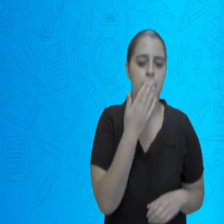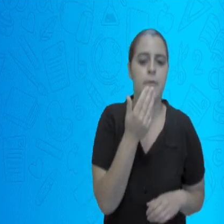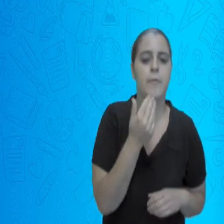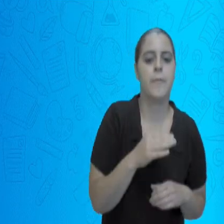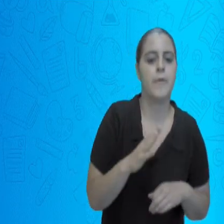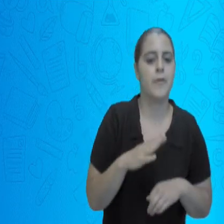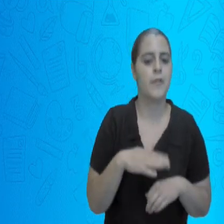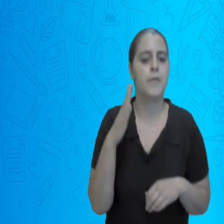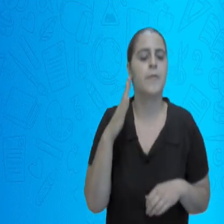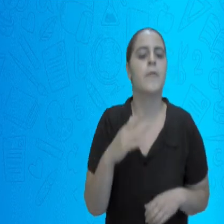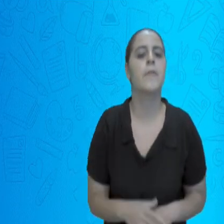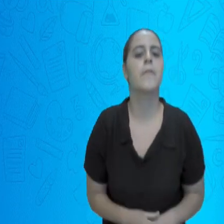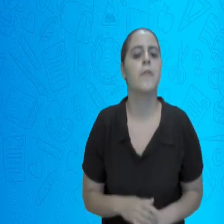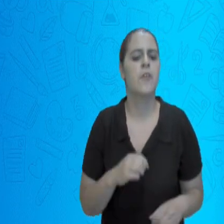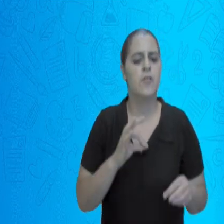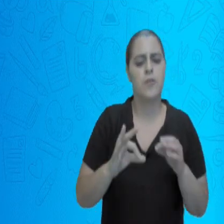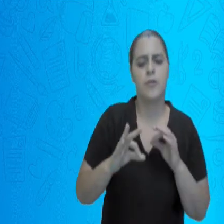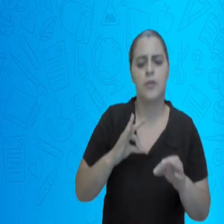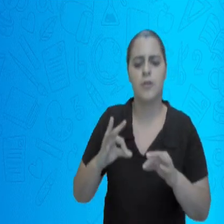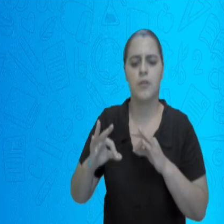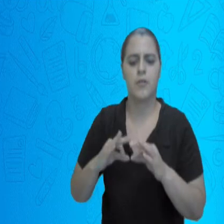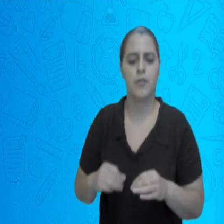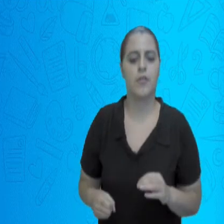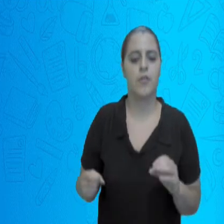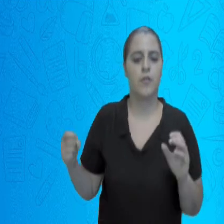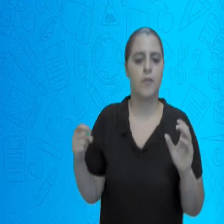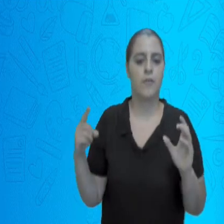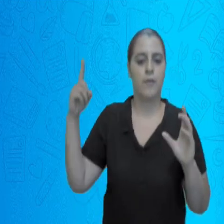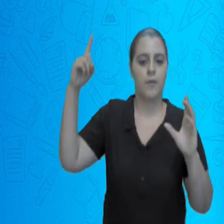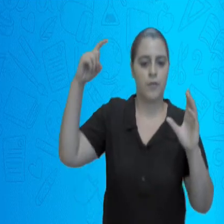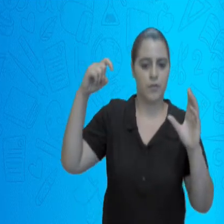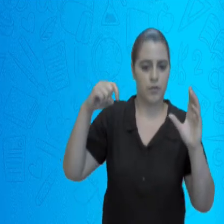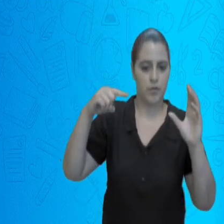e conseguem se organizar a partir de um processo chamado